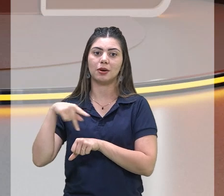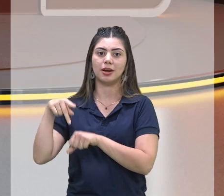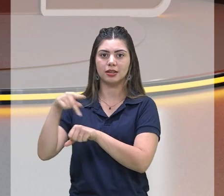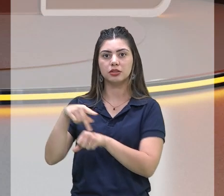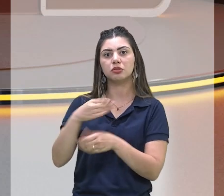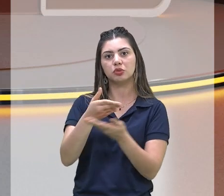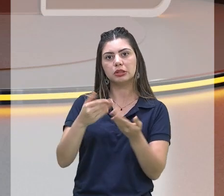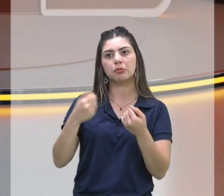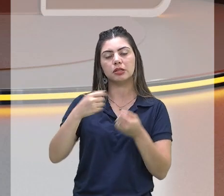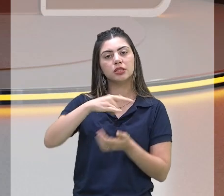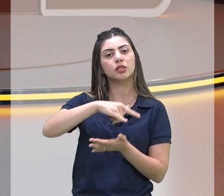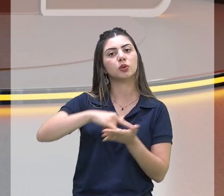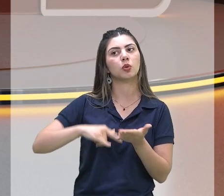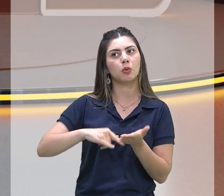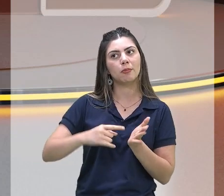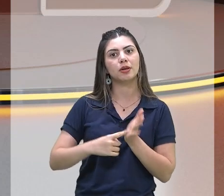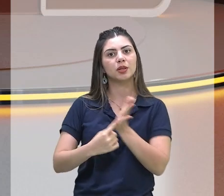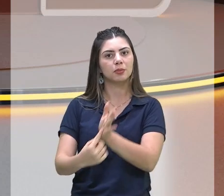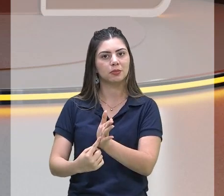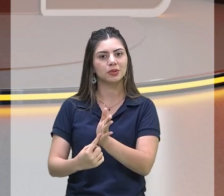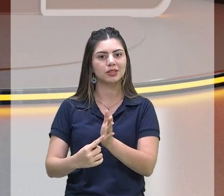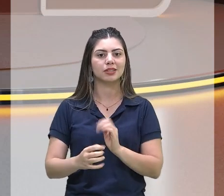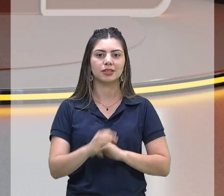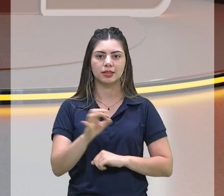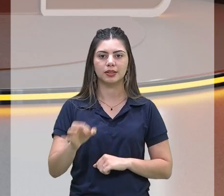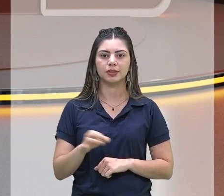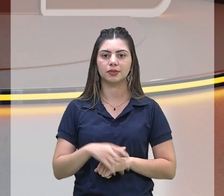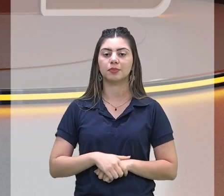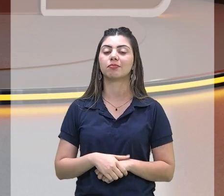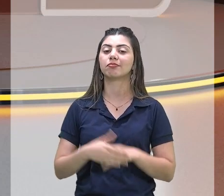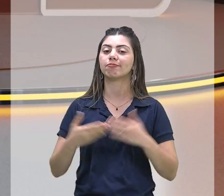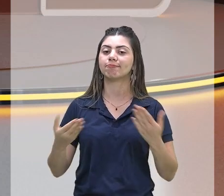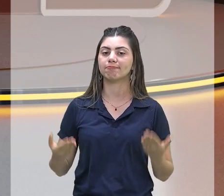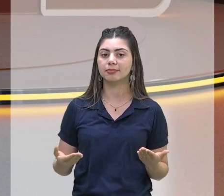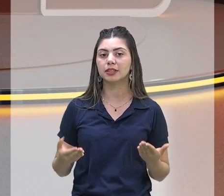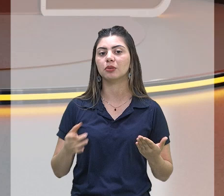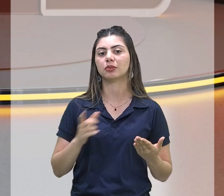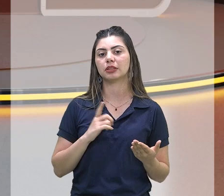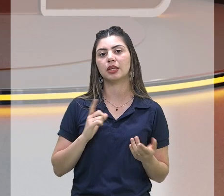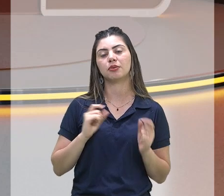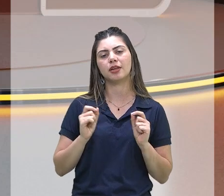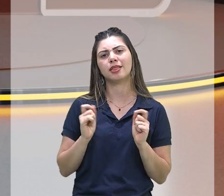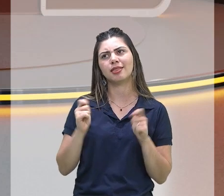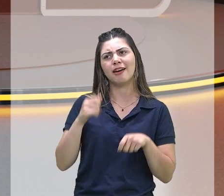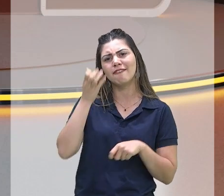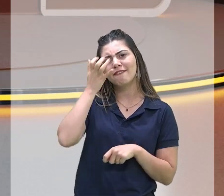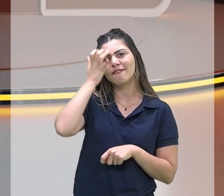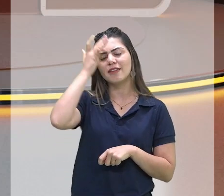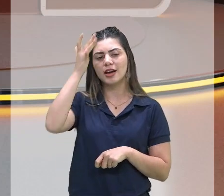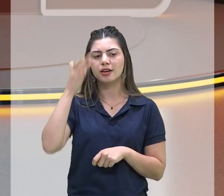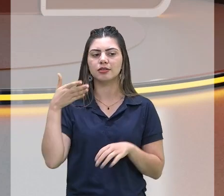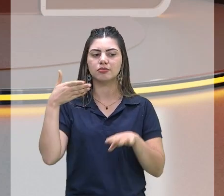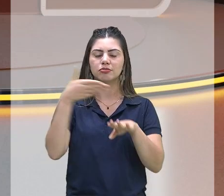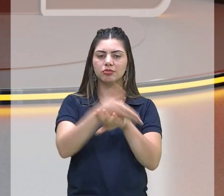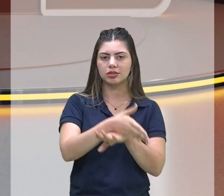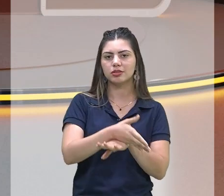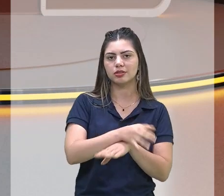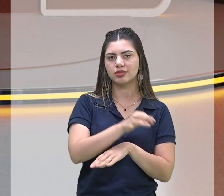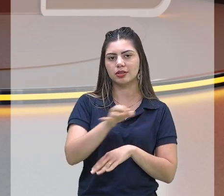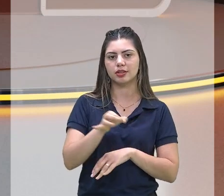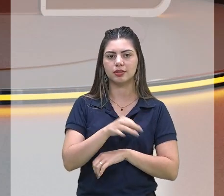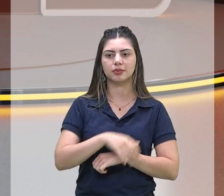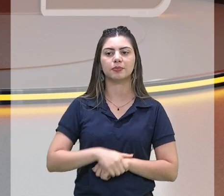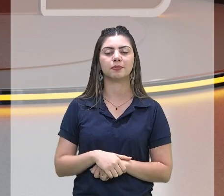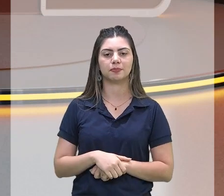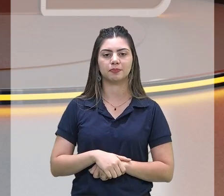você tem que apresentar o passaporte. Então, em relação a isso, também vai ter mais essa facilidade com a mobilidade ali de